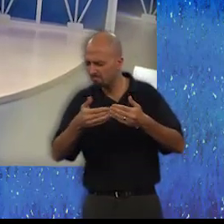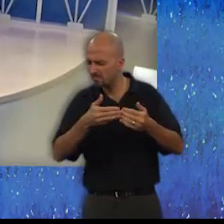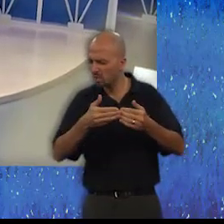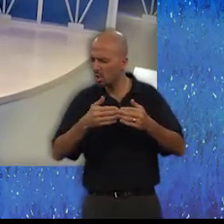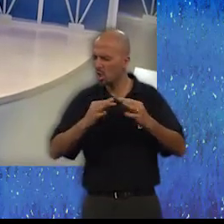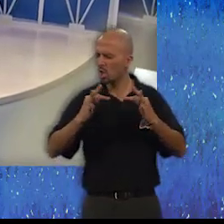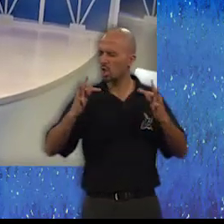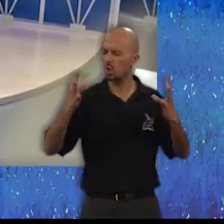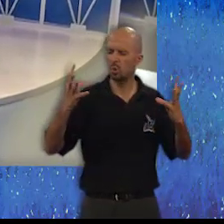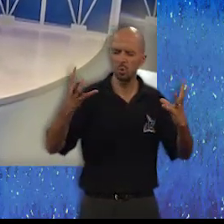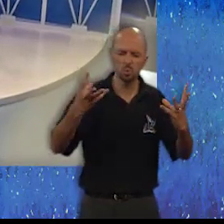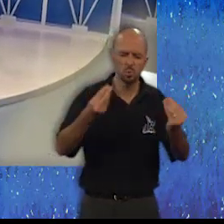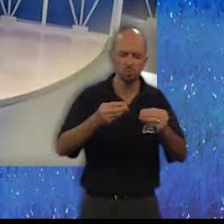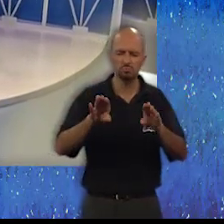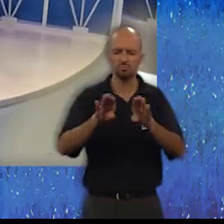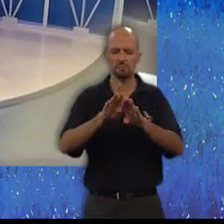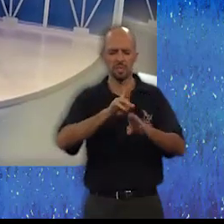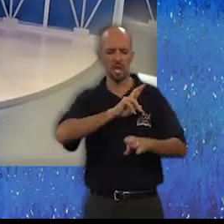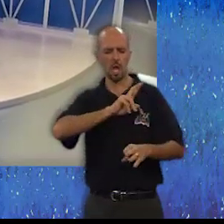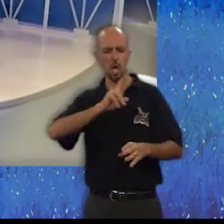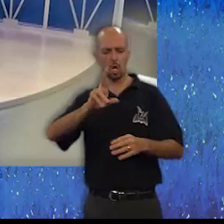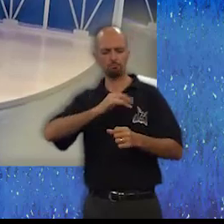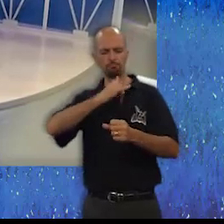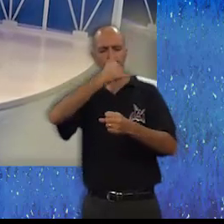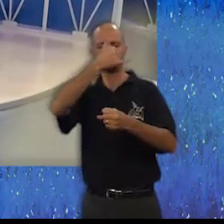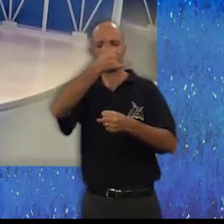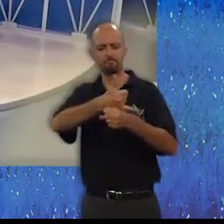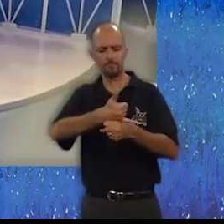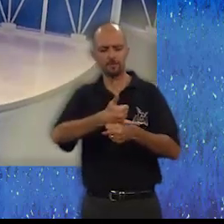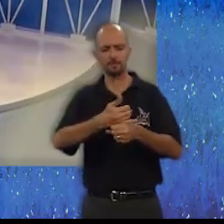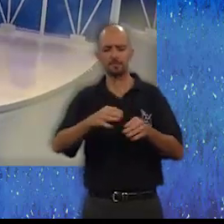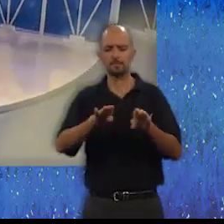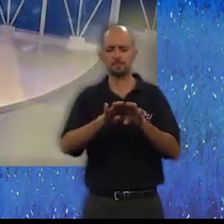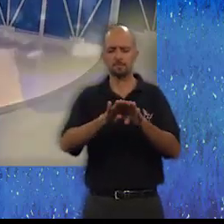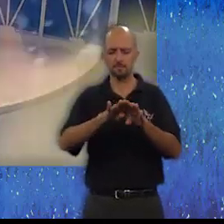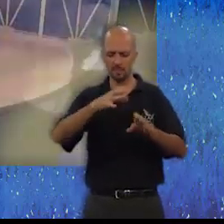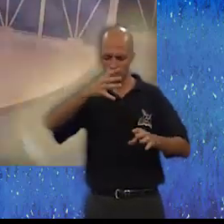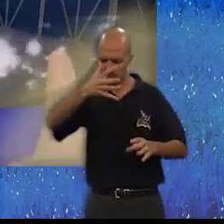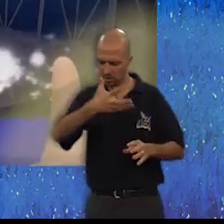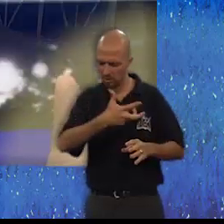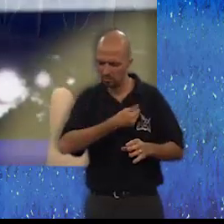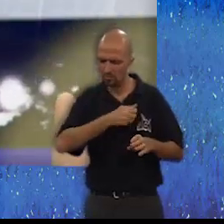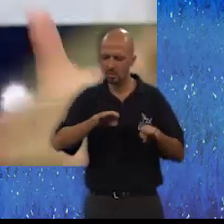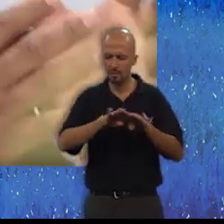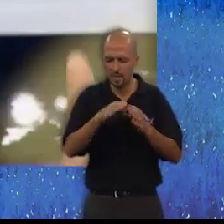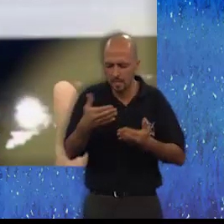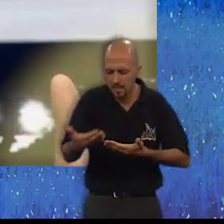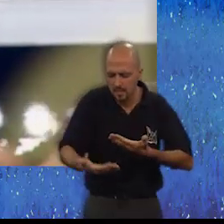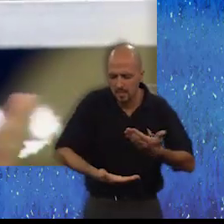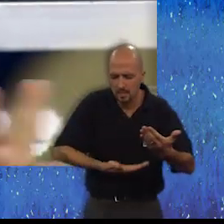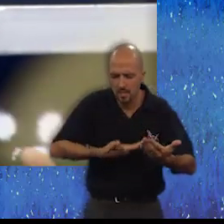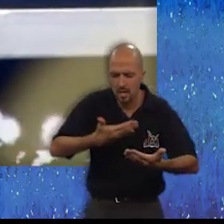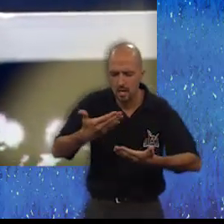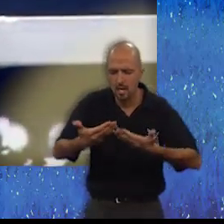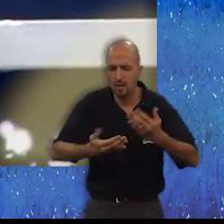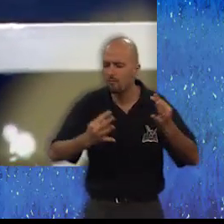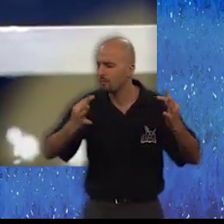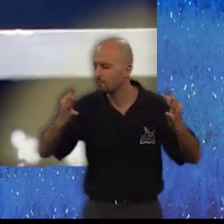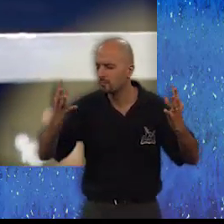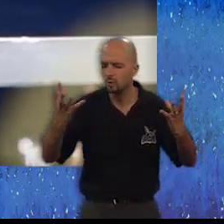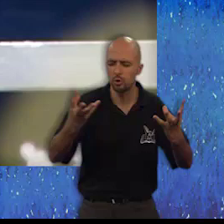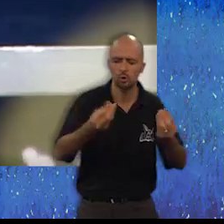não persegue, ao líder religioso e a uma pessoa que é liderada. A salvação está disponível a